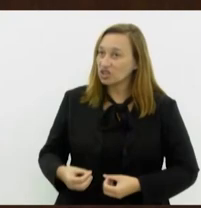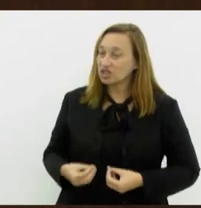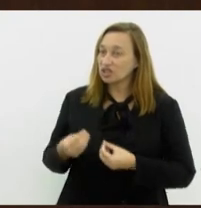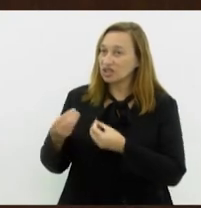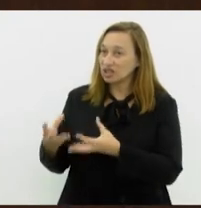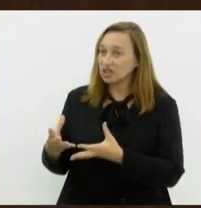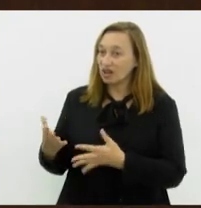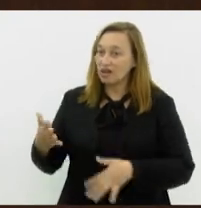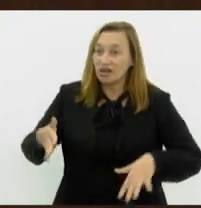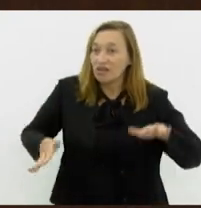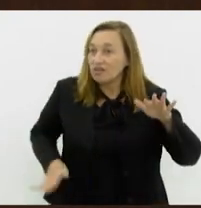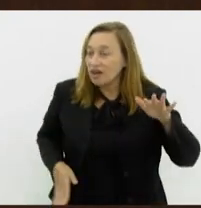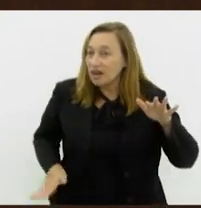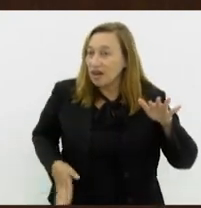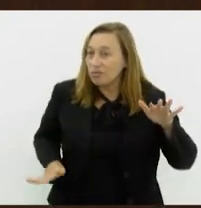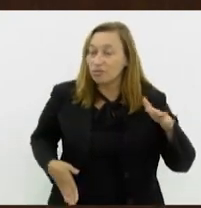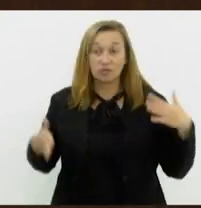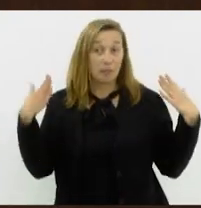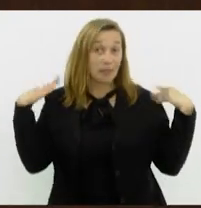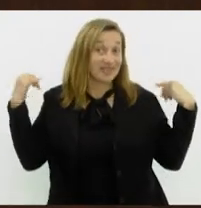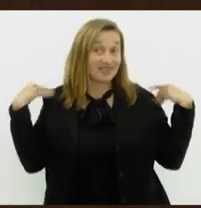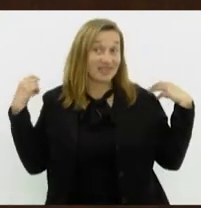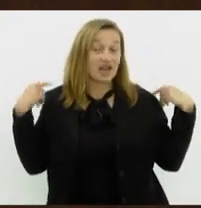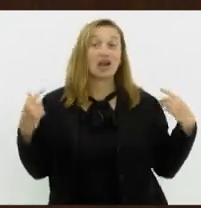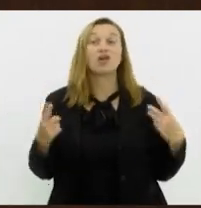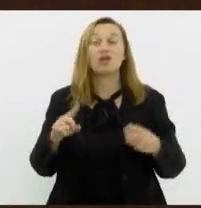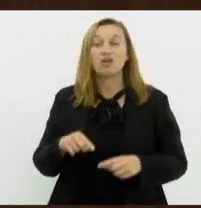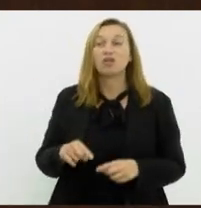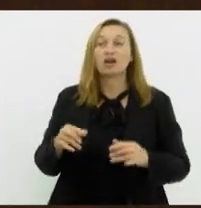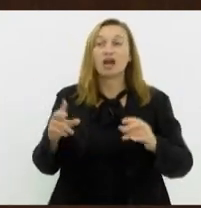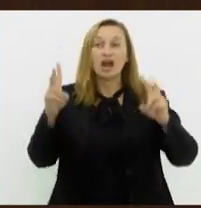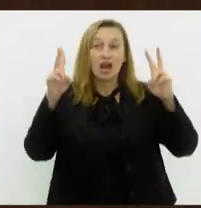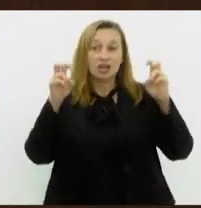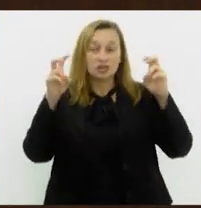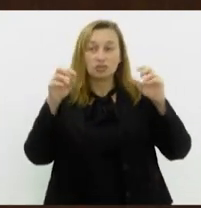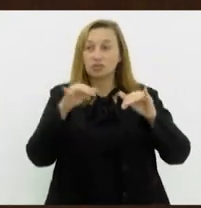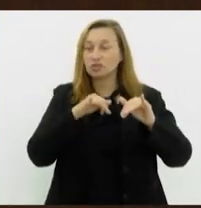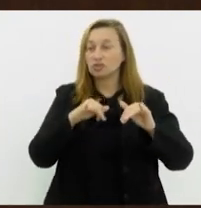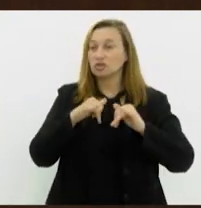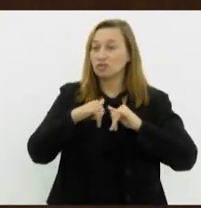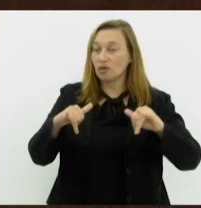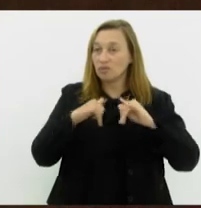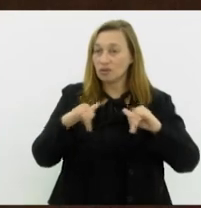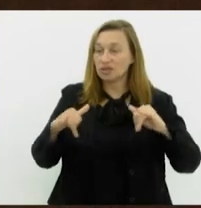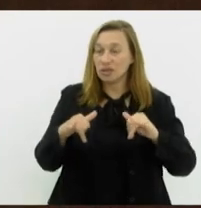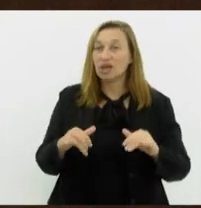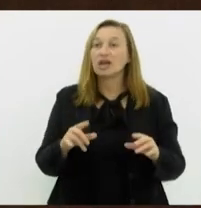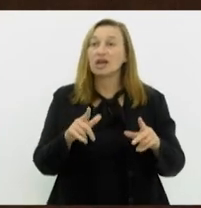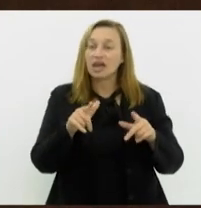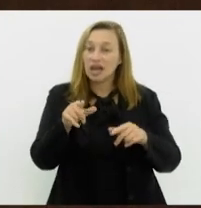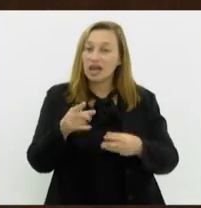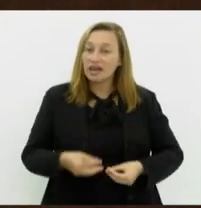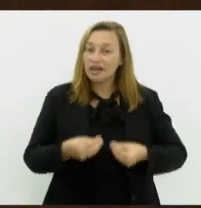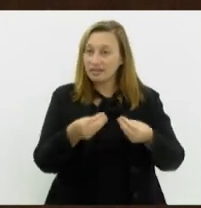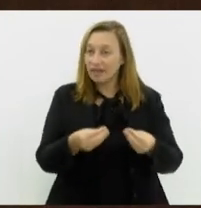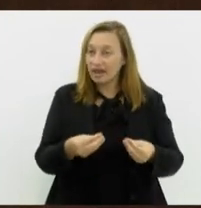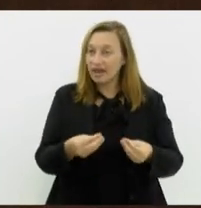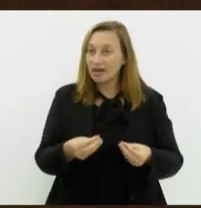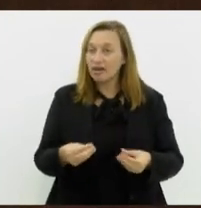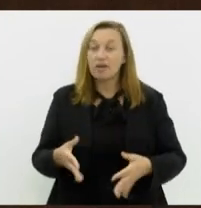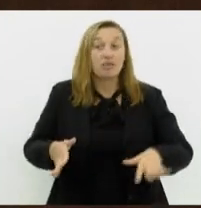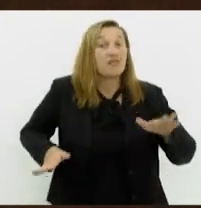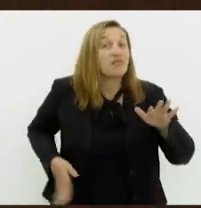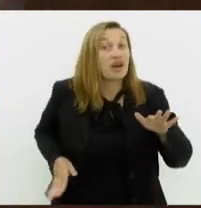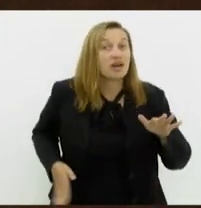foi matéria das nossas convocações a mordomia, deputado Fred, que ela queria dar para vagabundo.